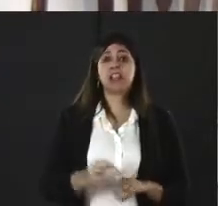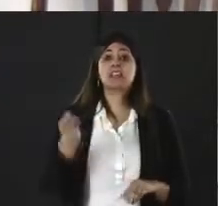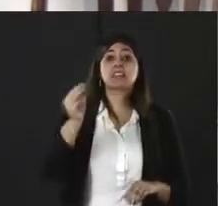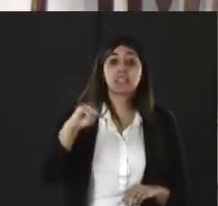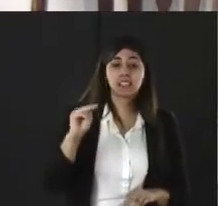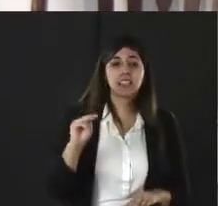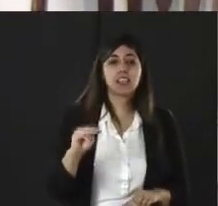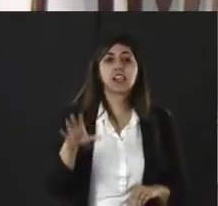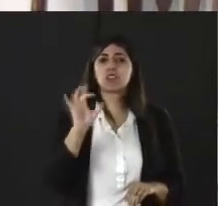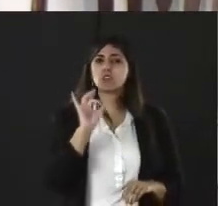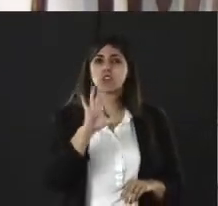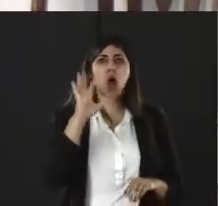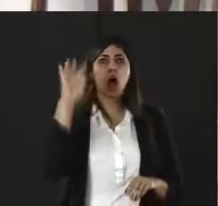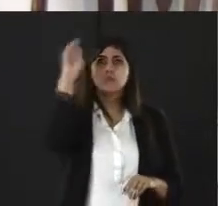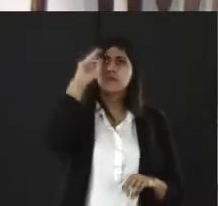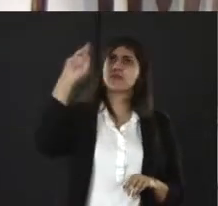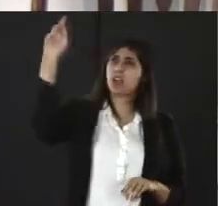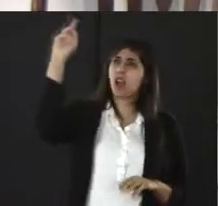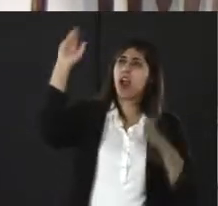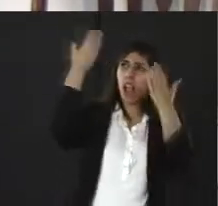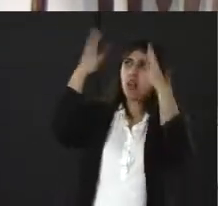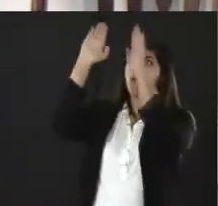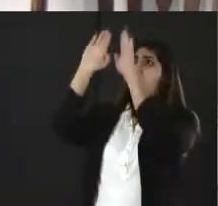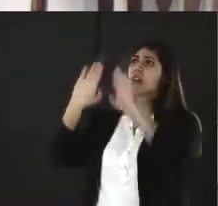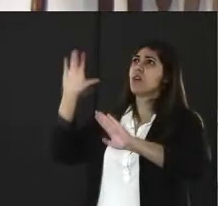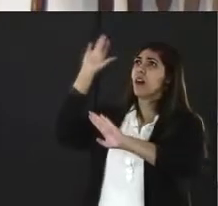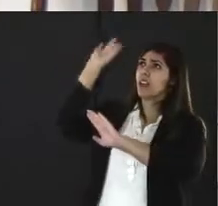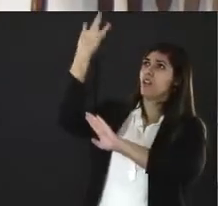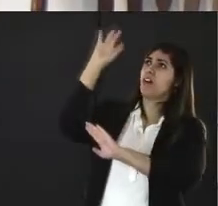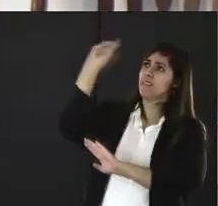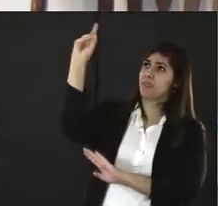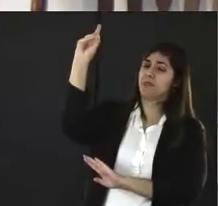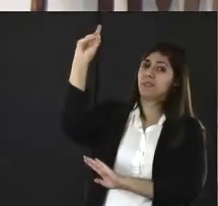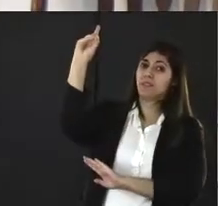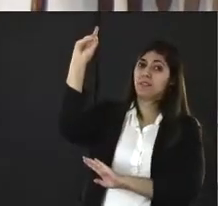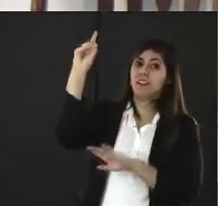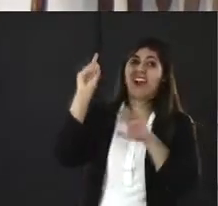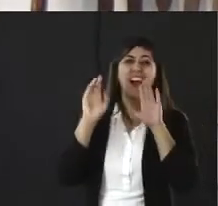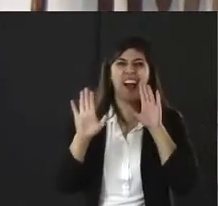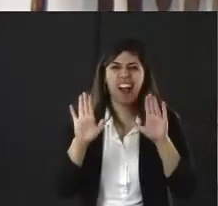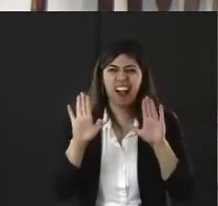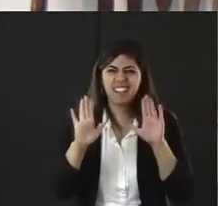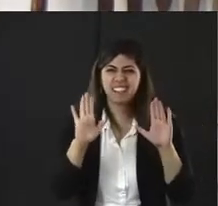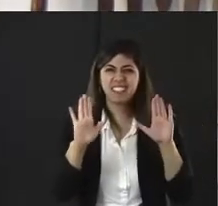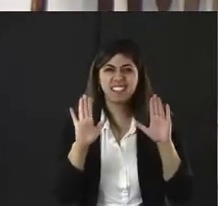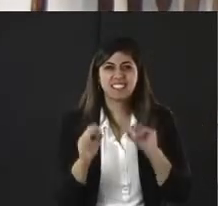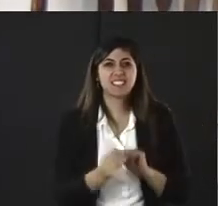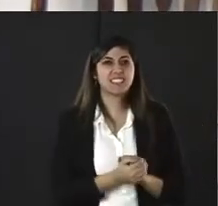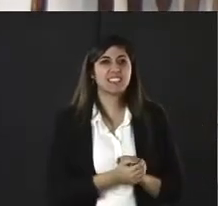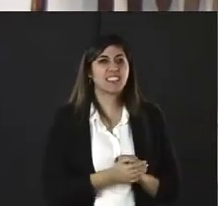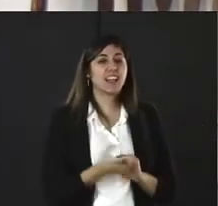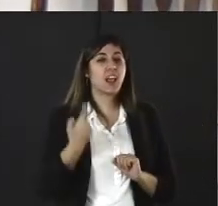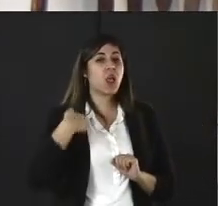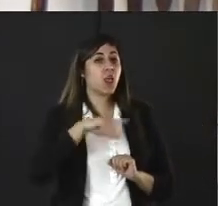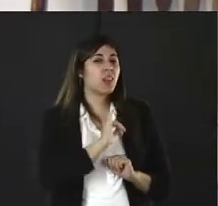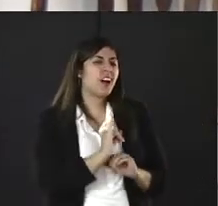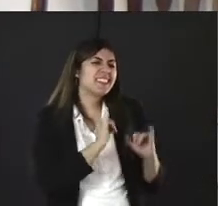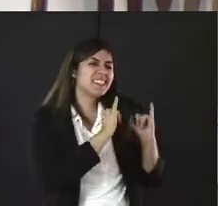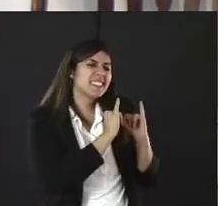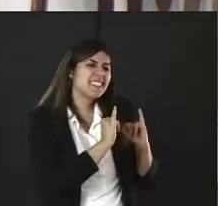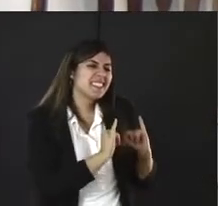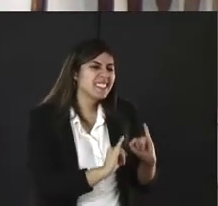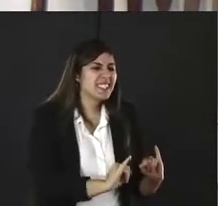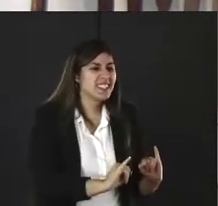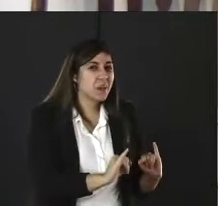sim eu só tenho a deus eu não tenho ídolos por exemplo de vez em quando nós nos pegamos com o ídolo